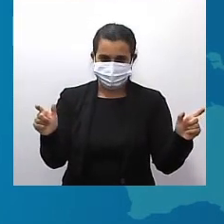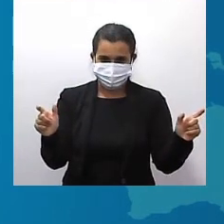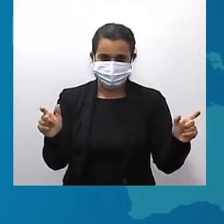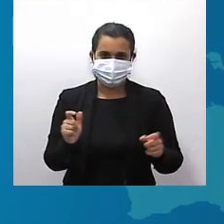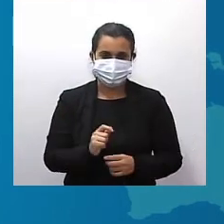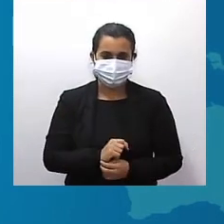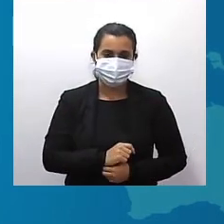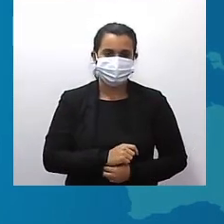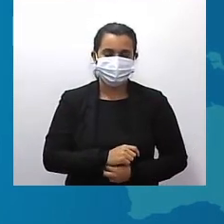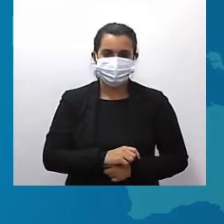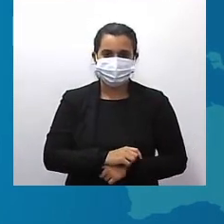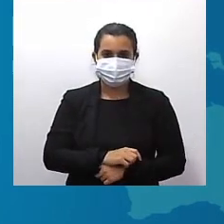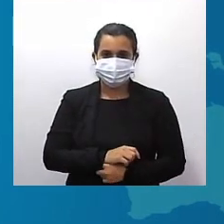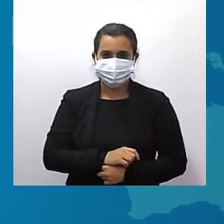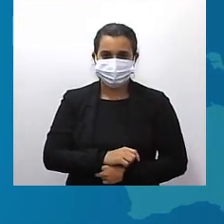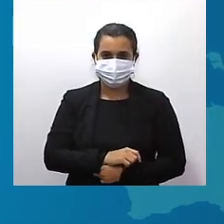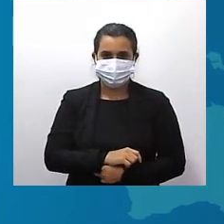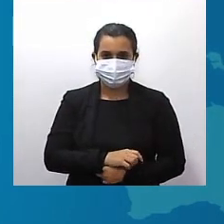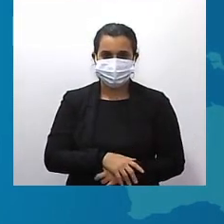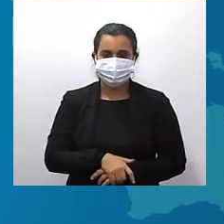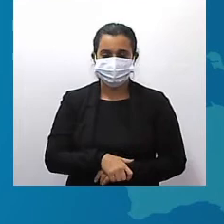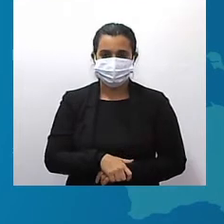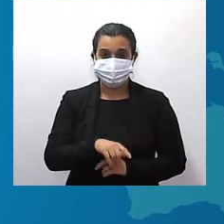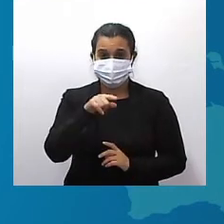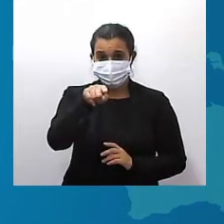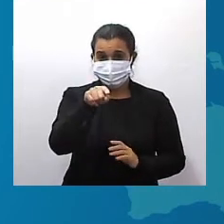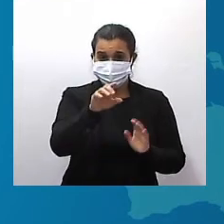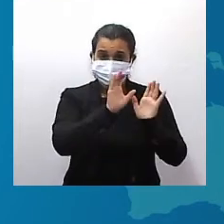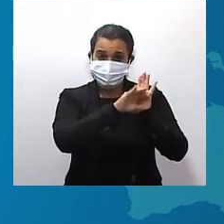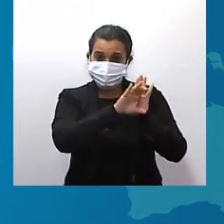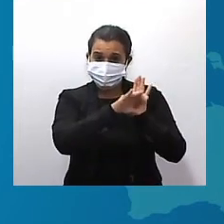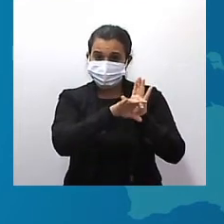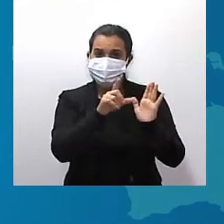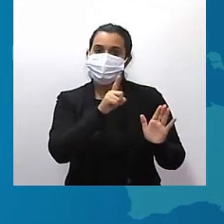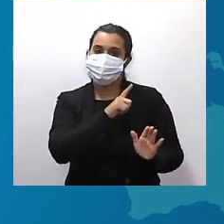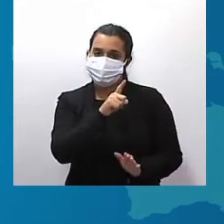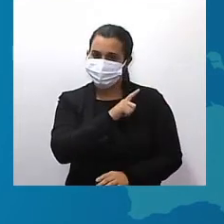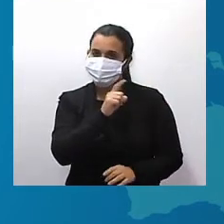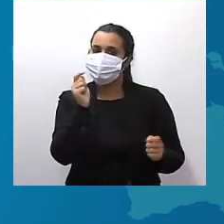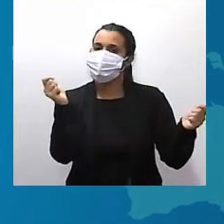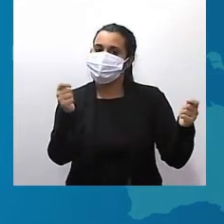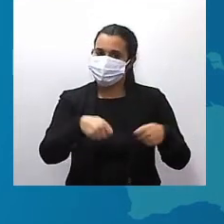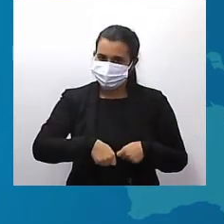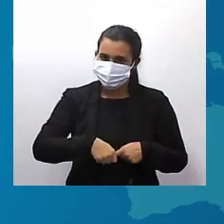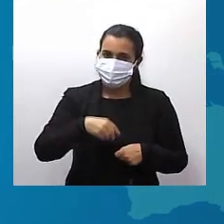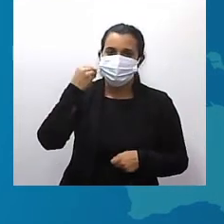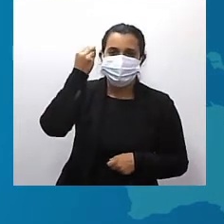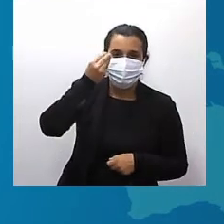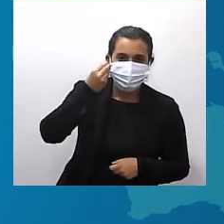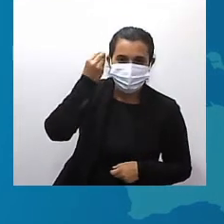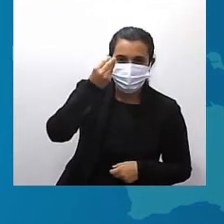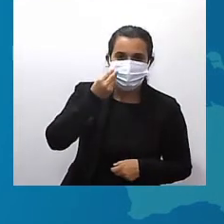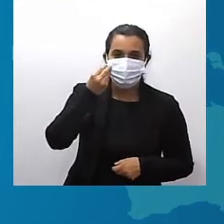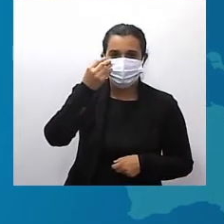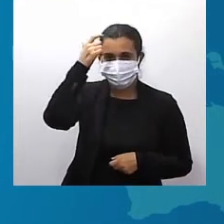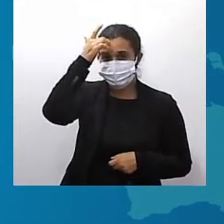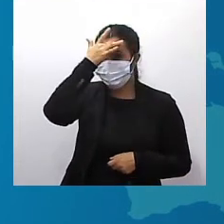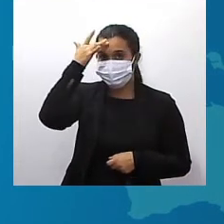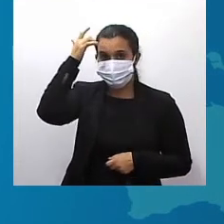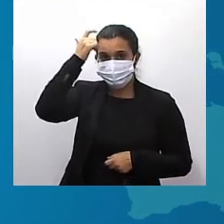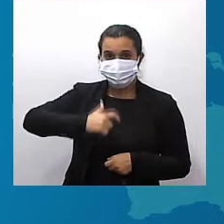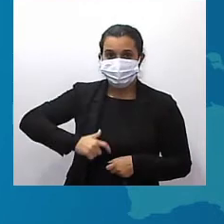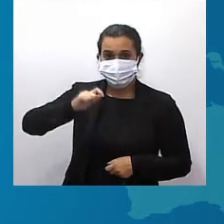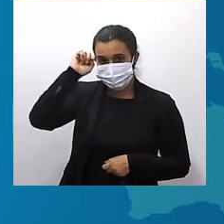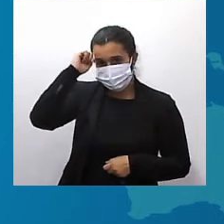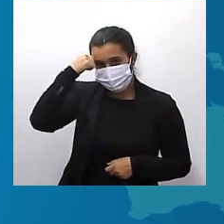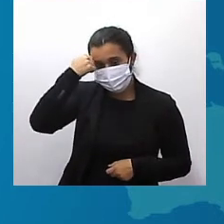and oppression. Esse conceito ele traz possibilidades de uma experiência da própria negritude em mundos que